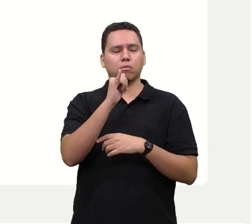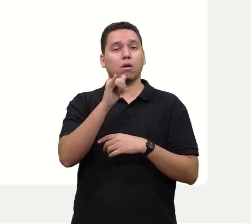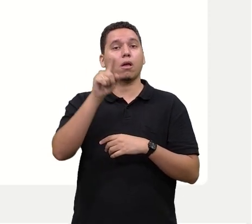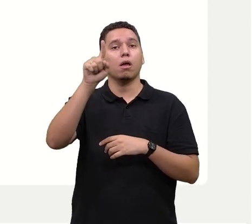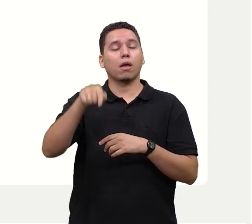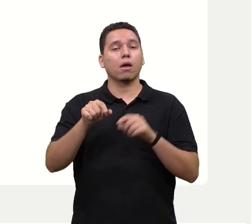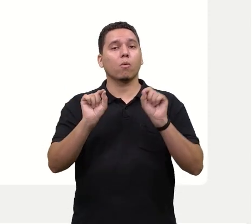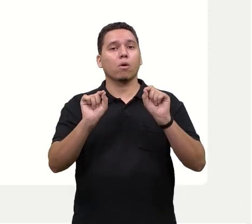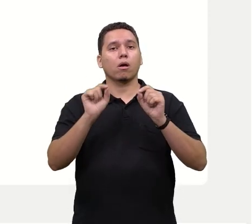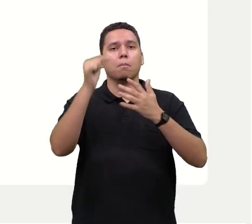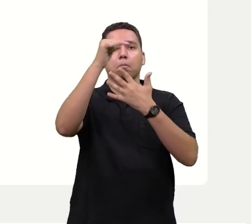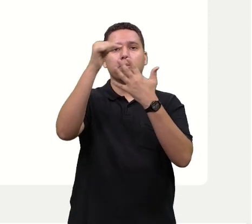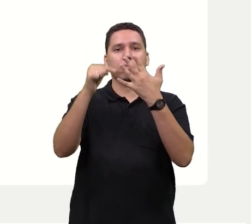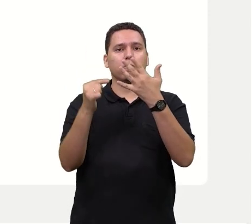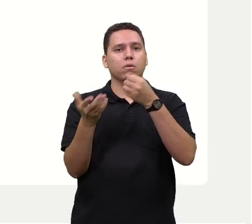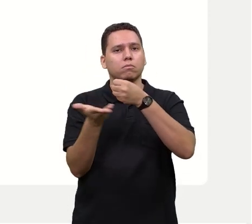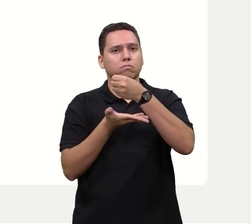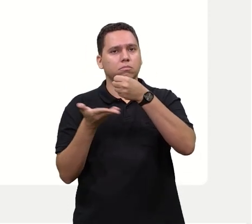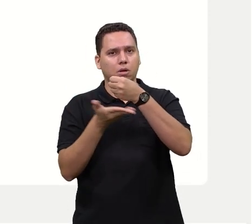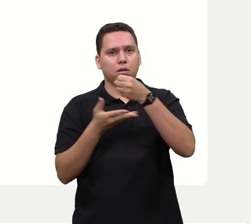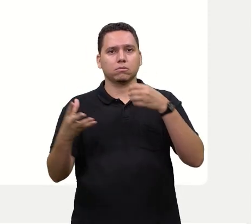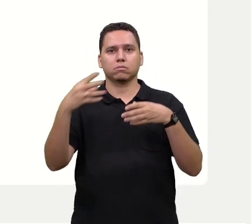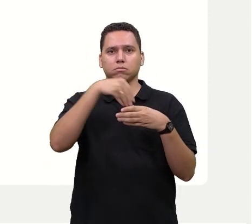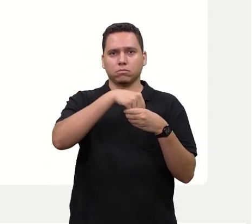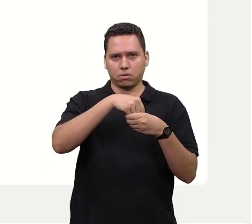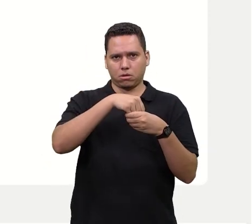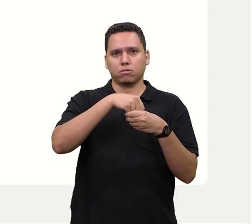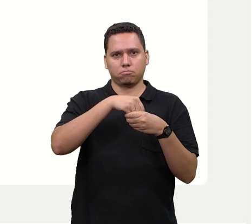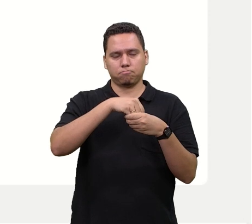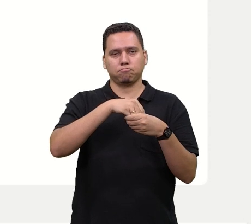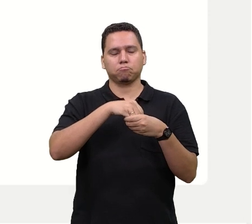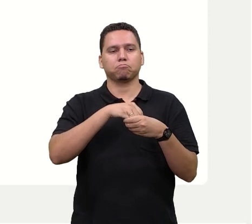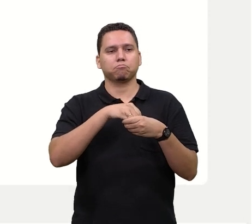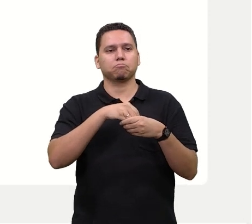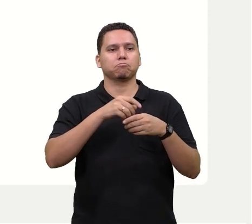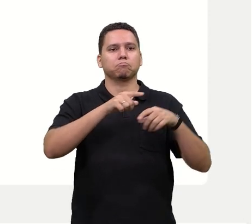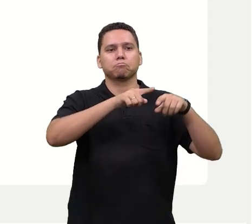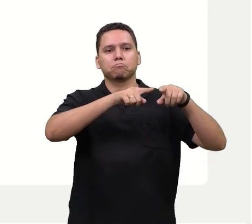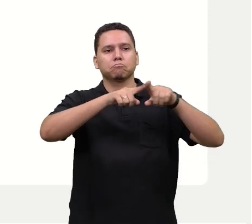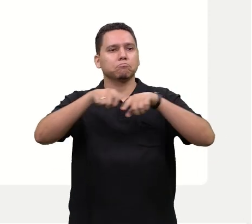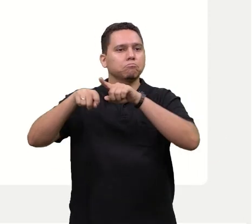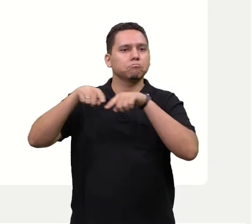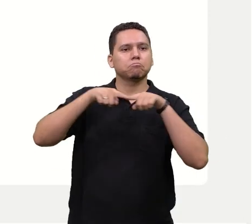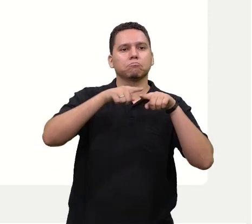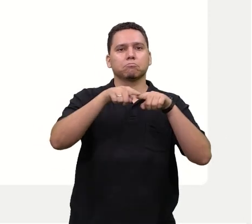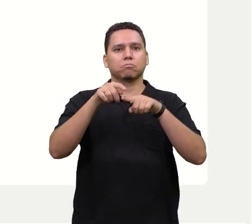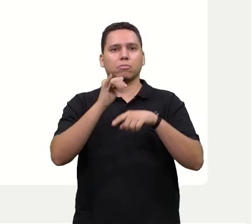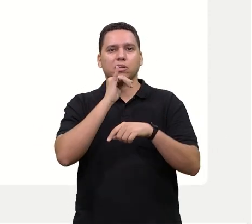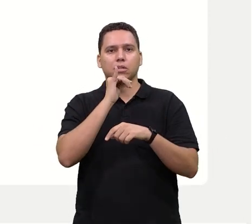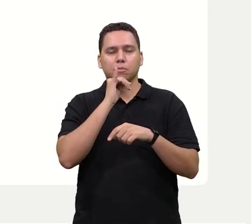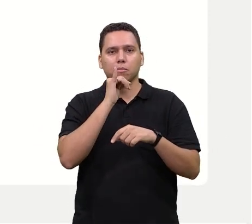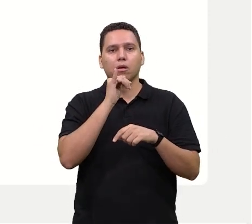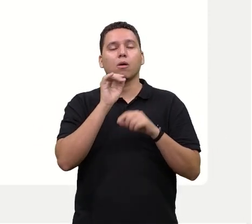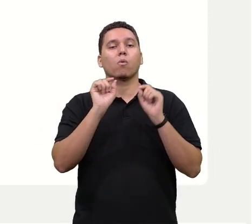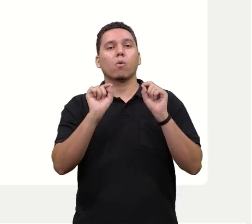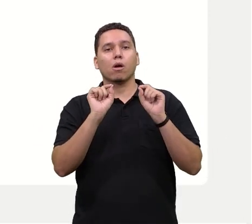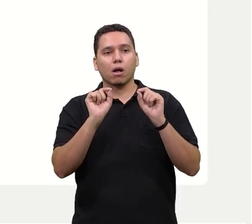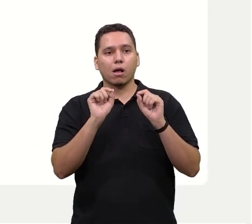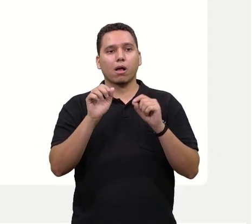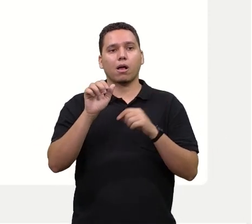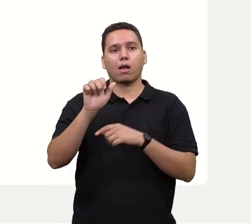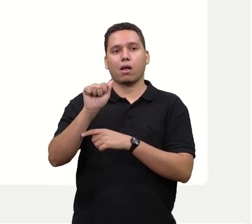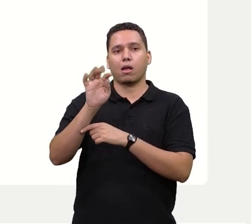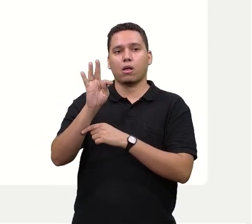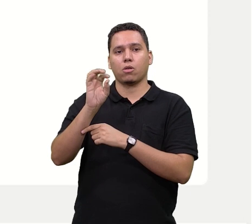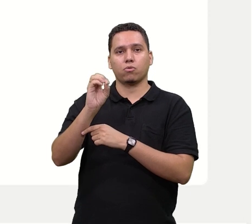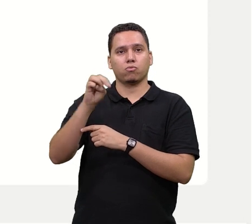básica dos elementos que compõem a matéria, claro. E nesse caso, você vai ter que lembrar que esses elementos são os átomos. E os átomos, nesse caso,